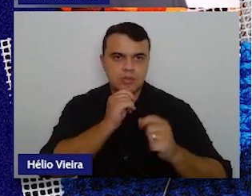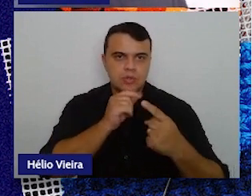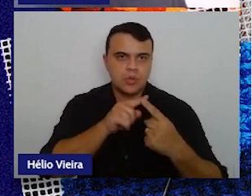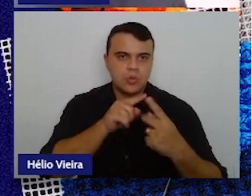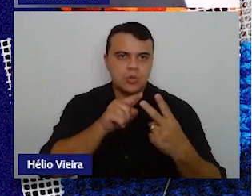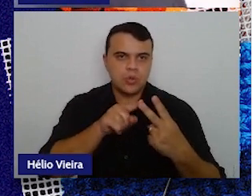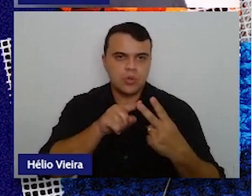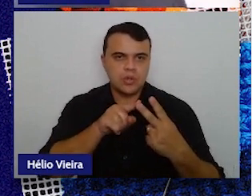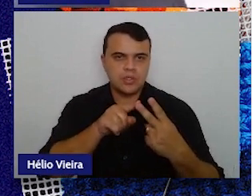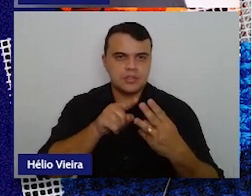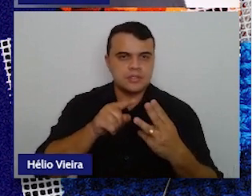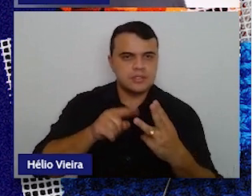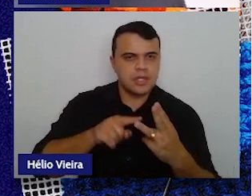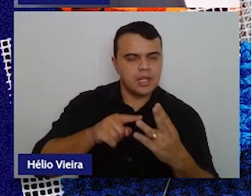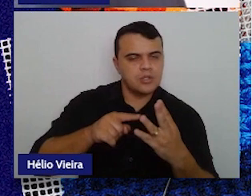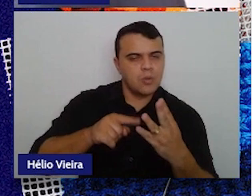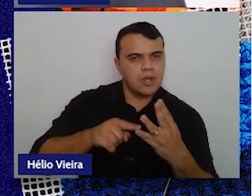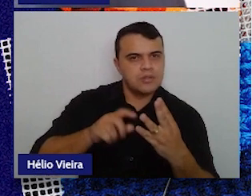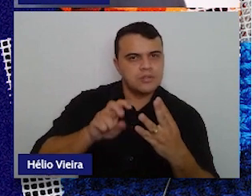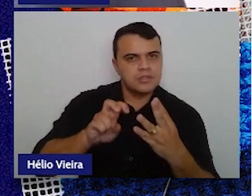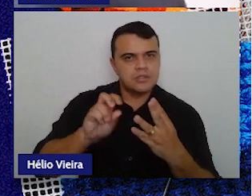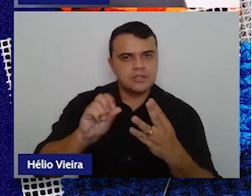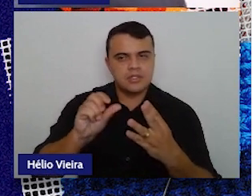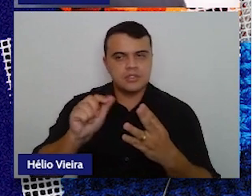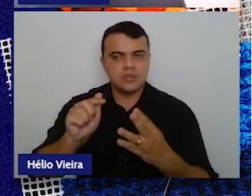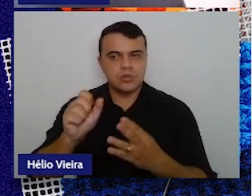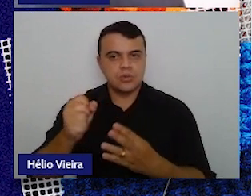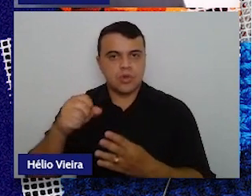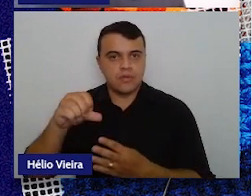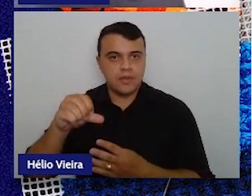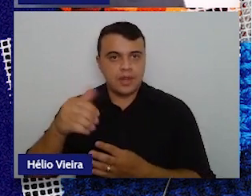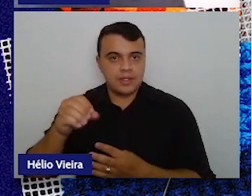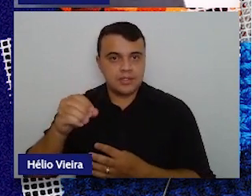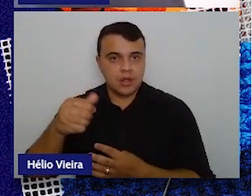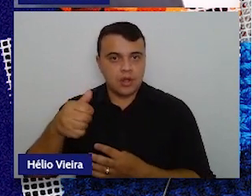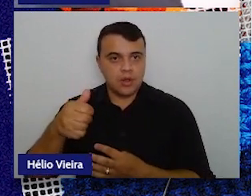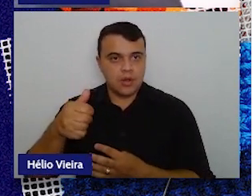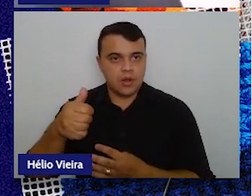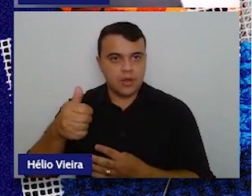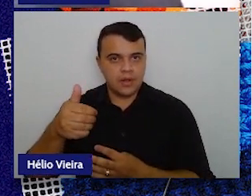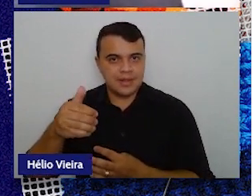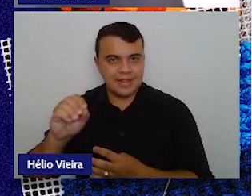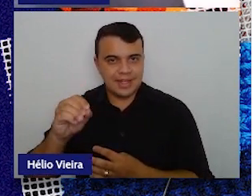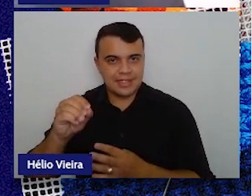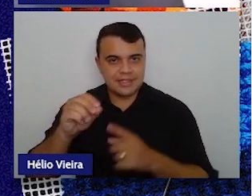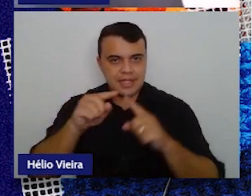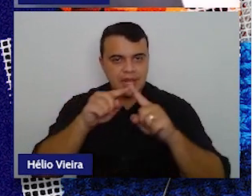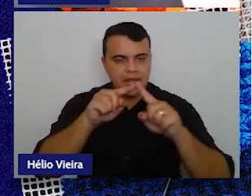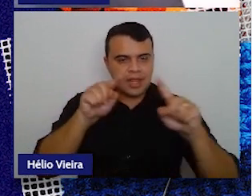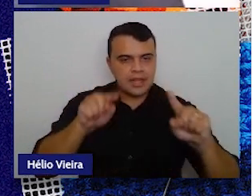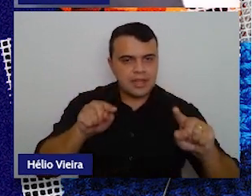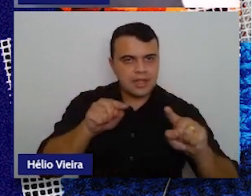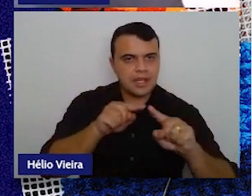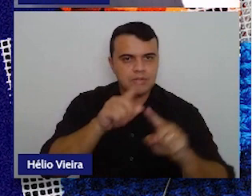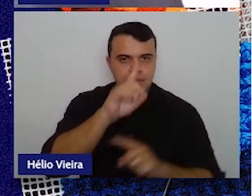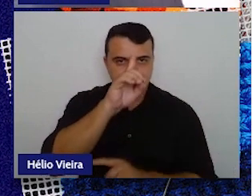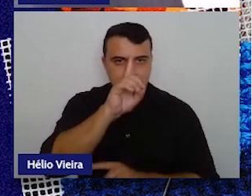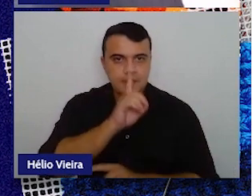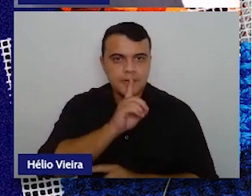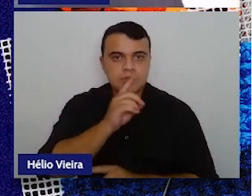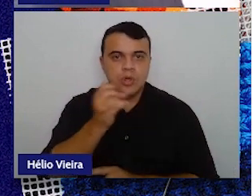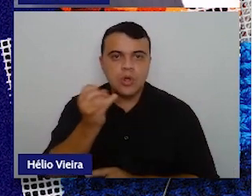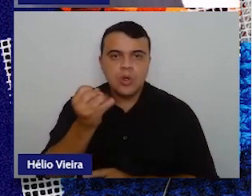2, 3, 4, 5, 6, 7, 8, 9, 10 retângulos amarelos. E quantos